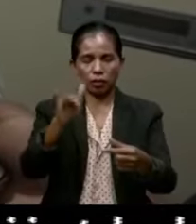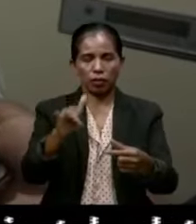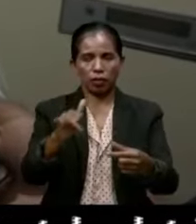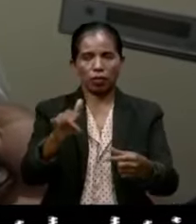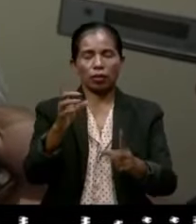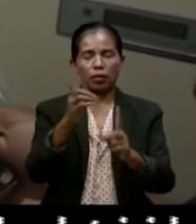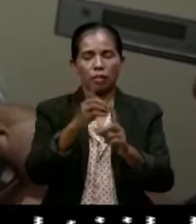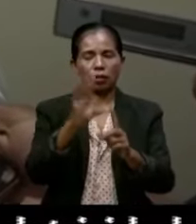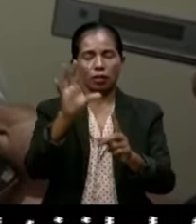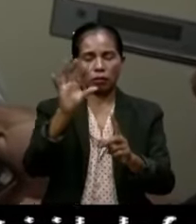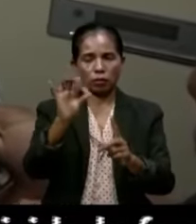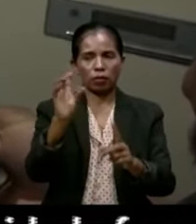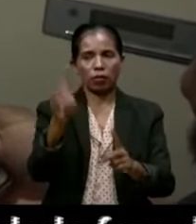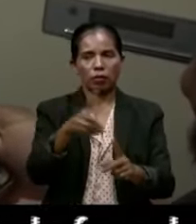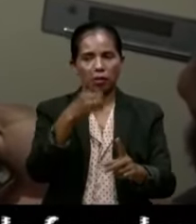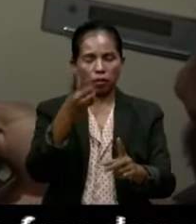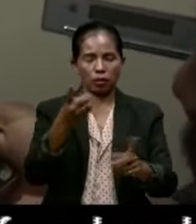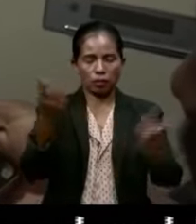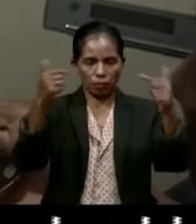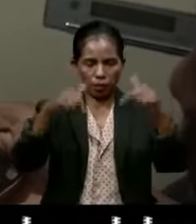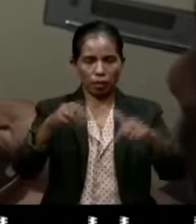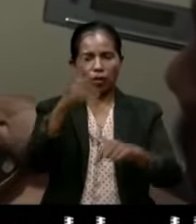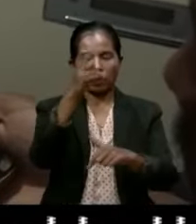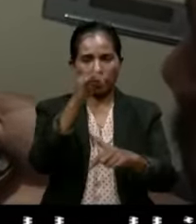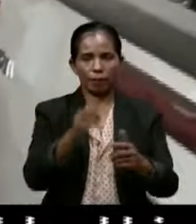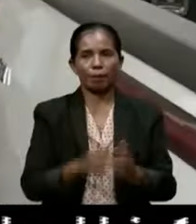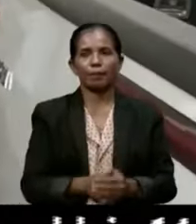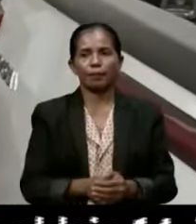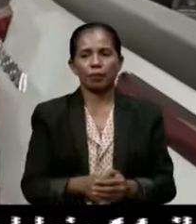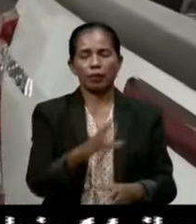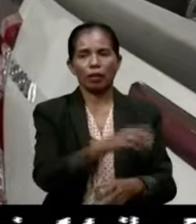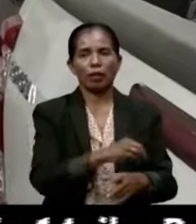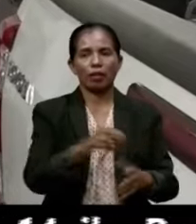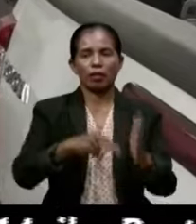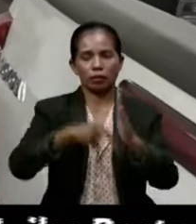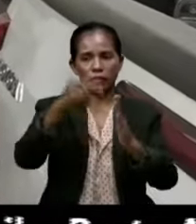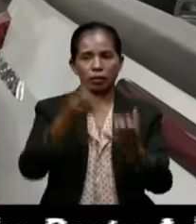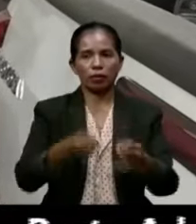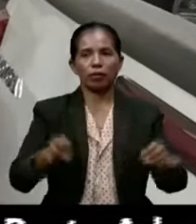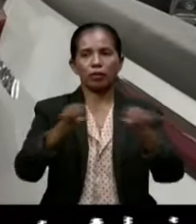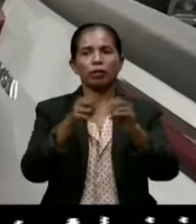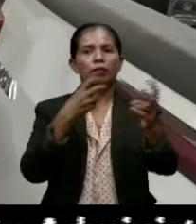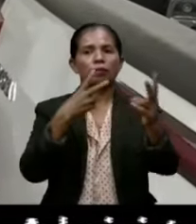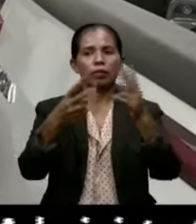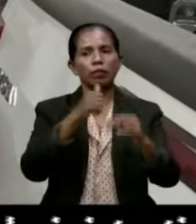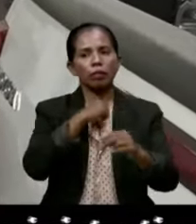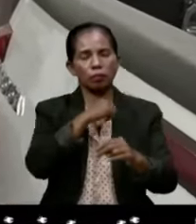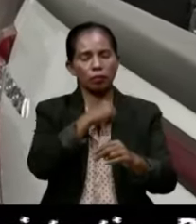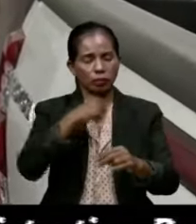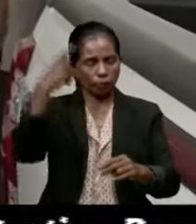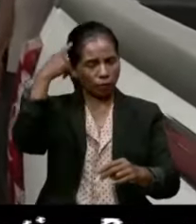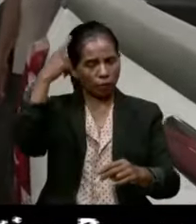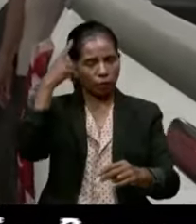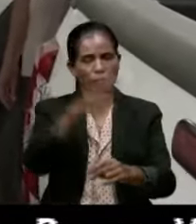dia novi dader ansam papa tuto ya dili. Coordenador geral interino alto nível institucional visita Papa Francisco Tomás